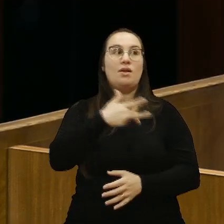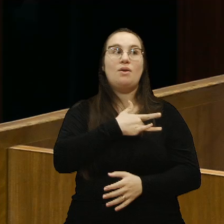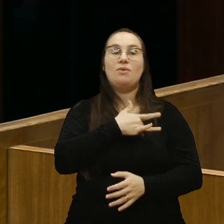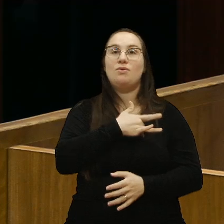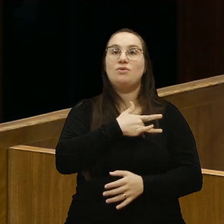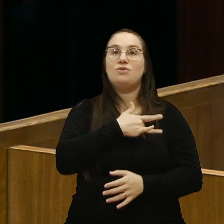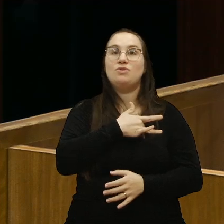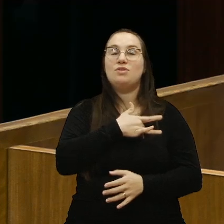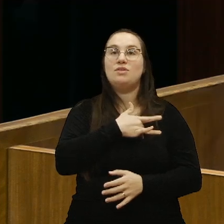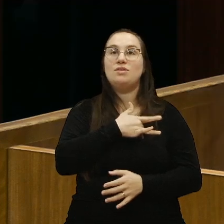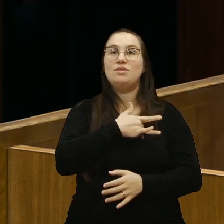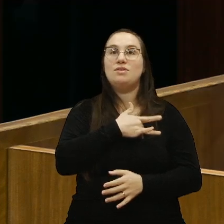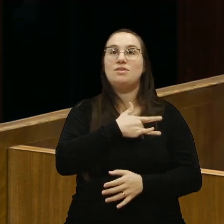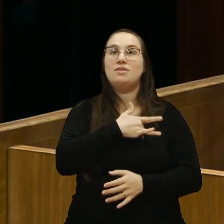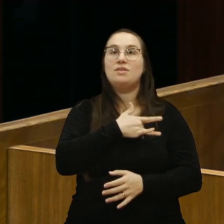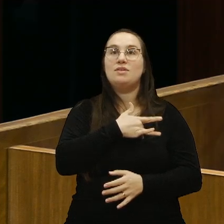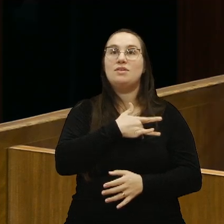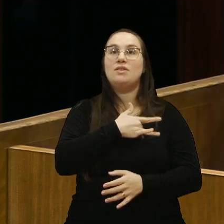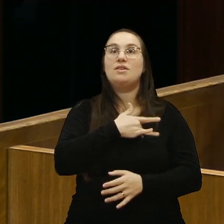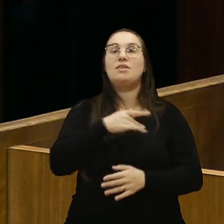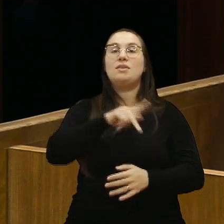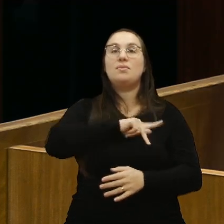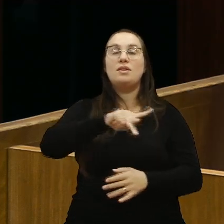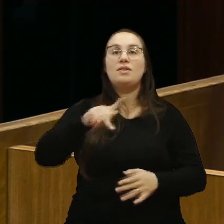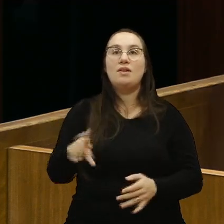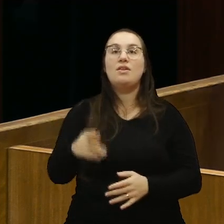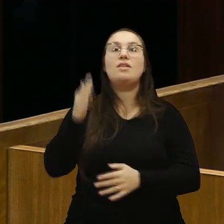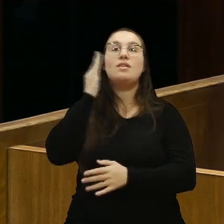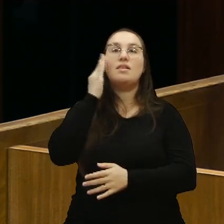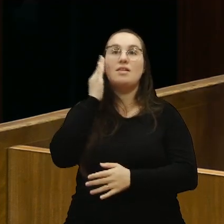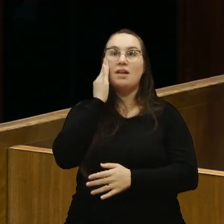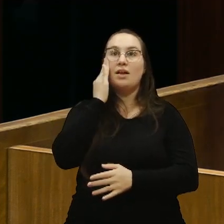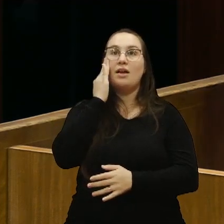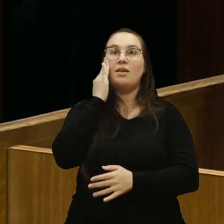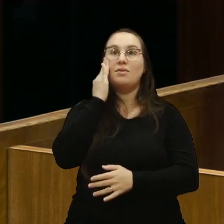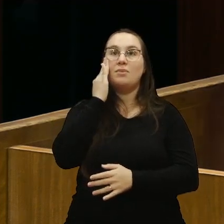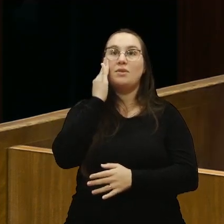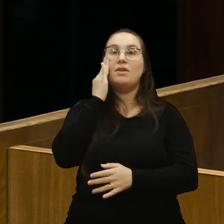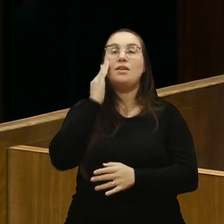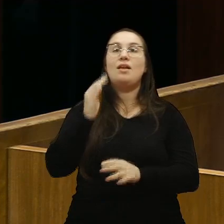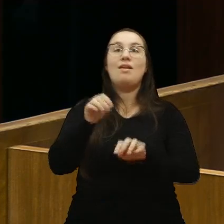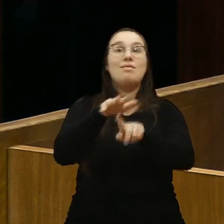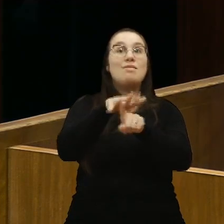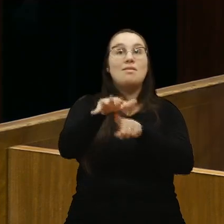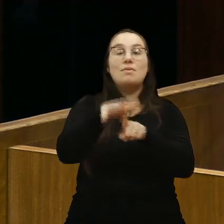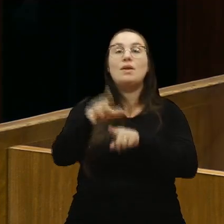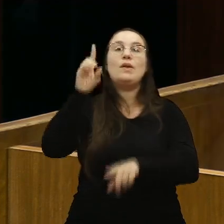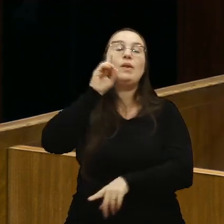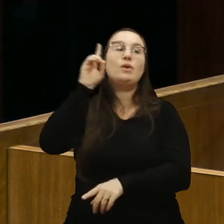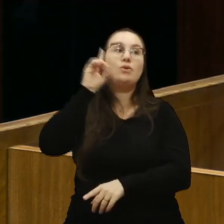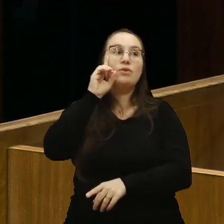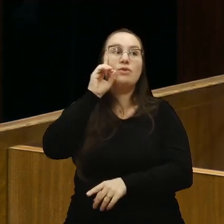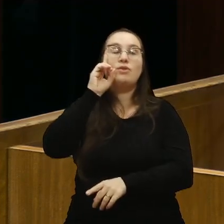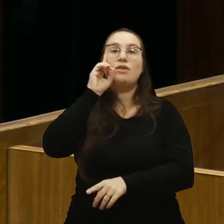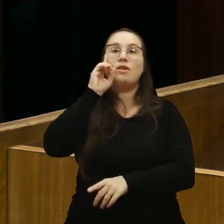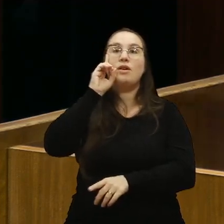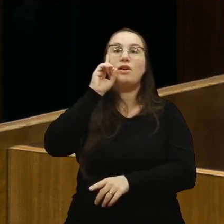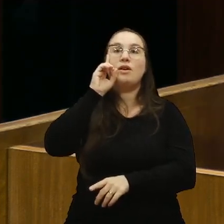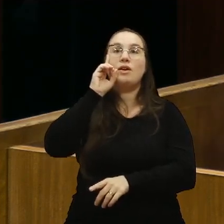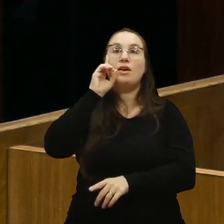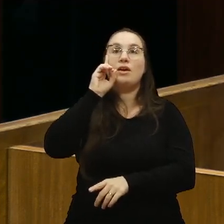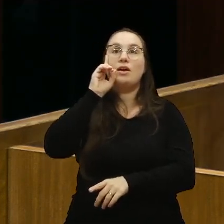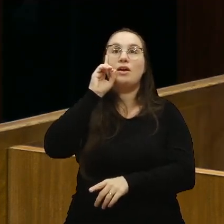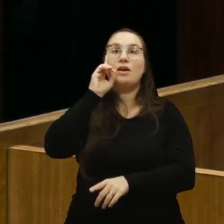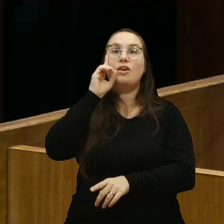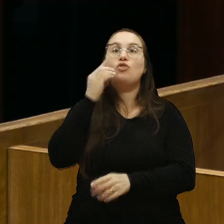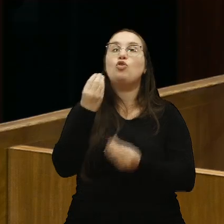Estela é a presidente, sabe de tantas demandas que a gente tem no dia a dia para saber como está